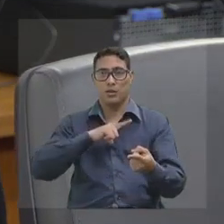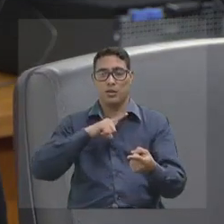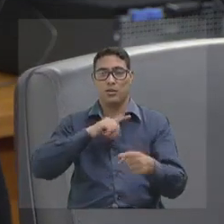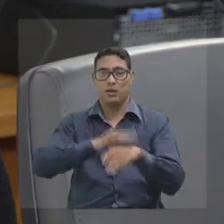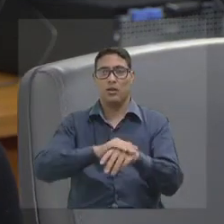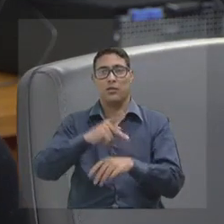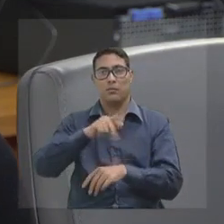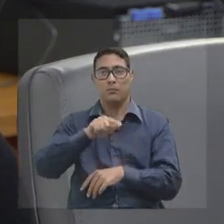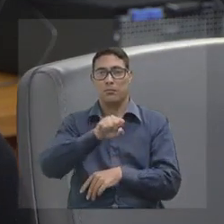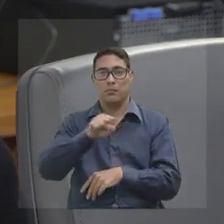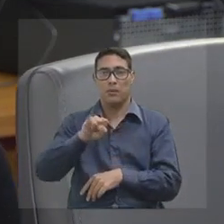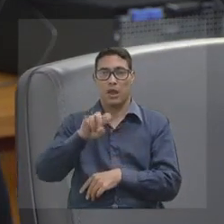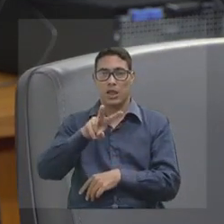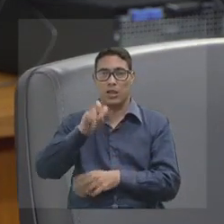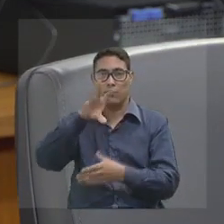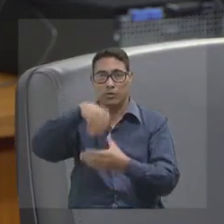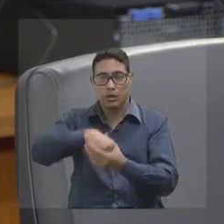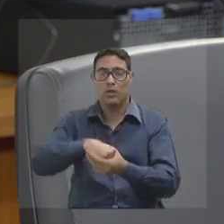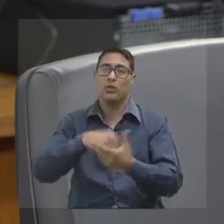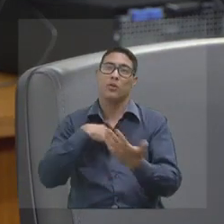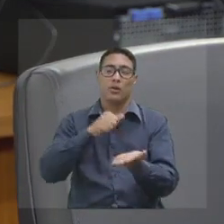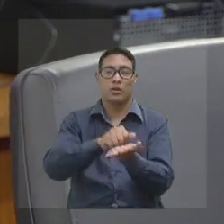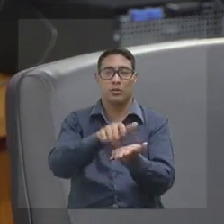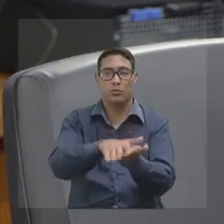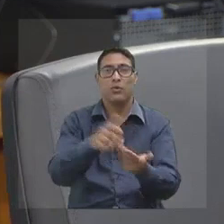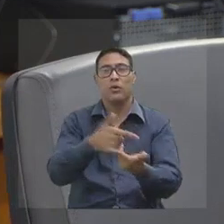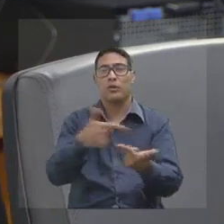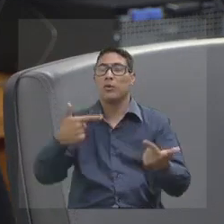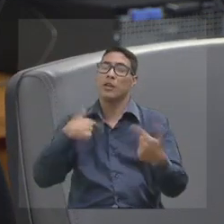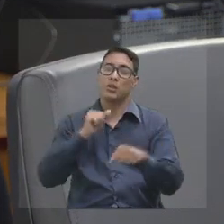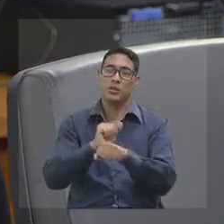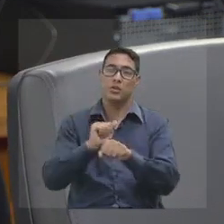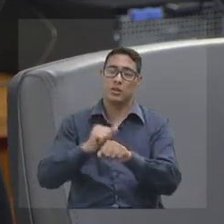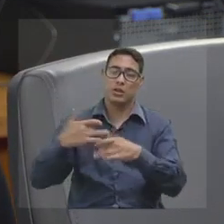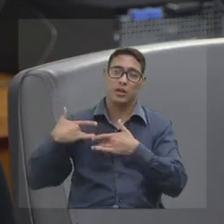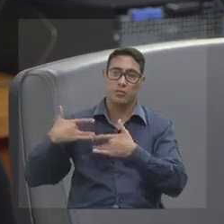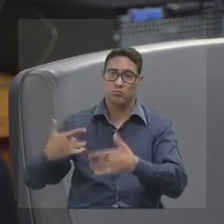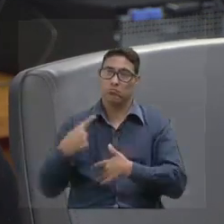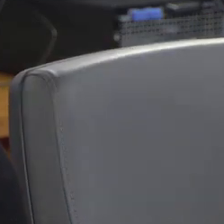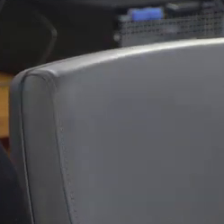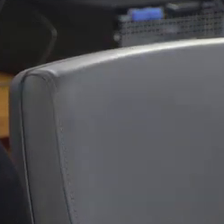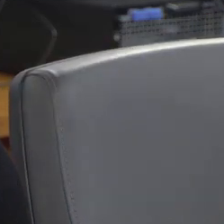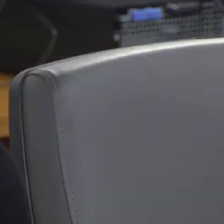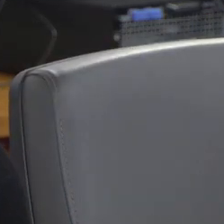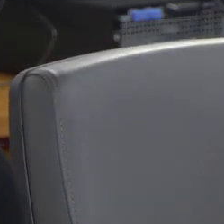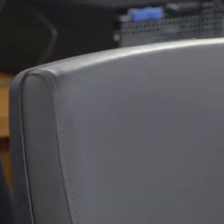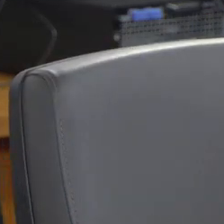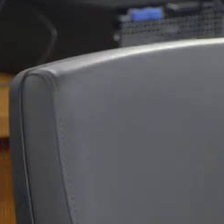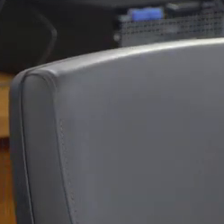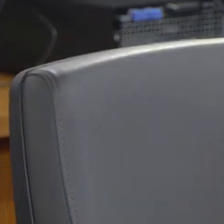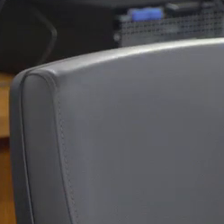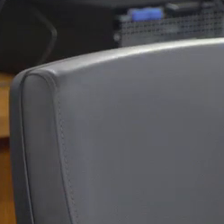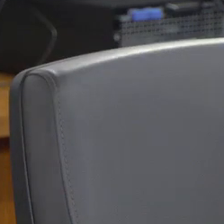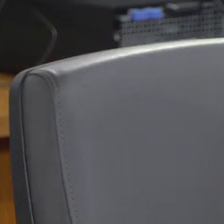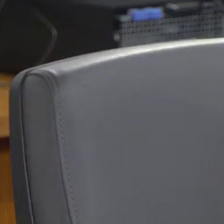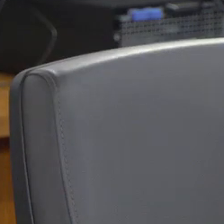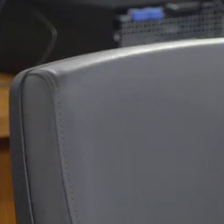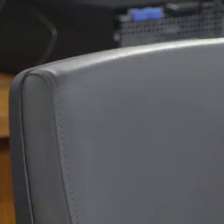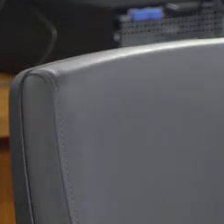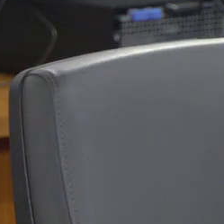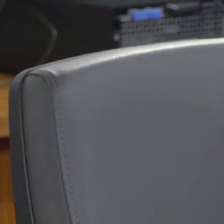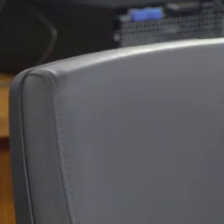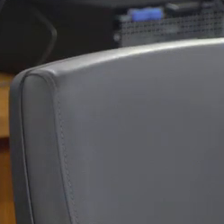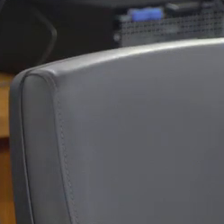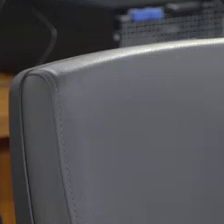passíveis e das penalidades mas nós ficamos a inteira disposição para ter um trabalho orientativo melhor é para essas